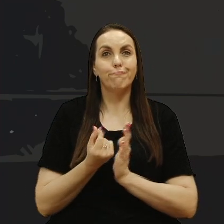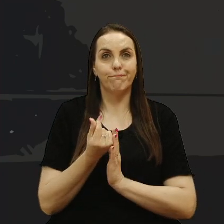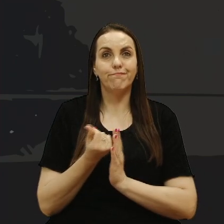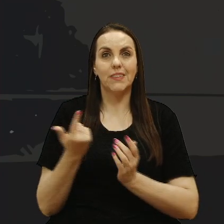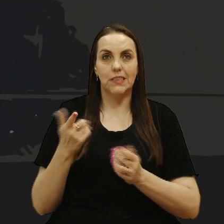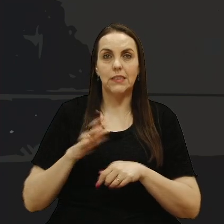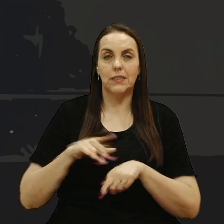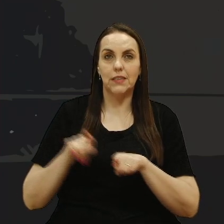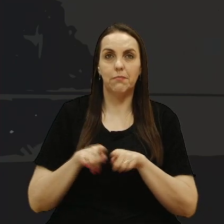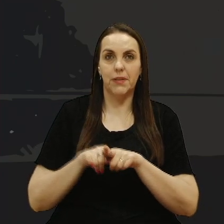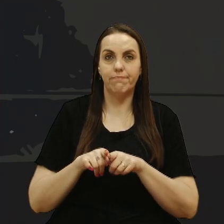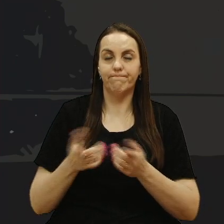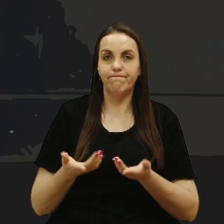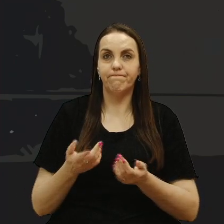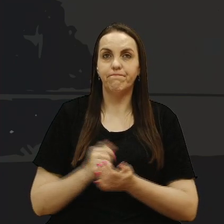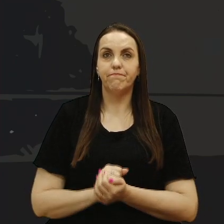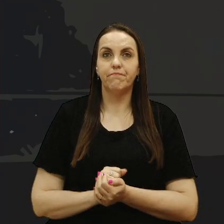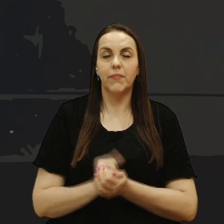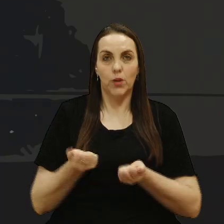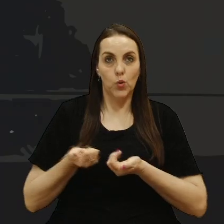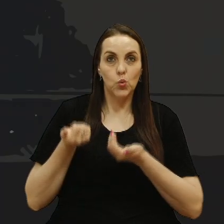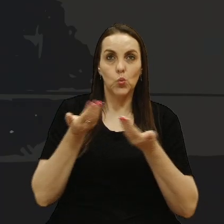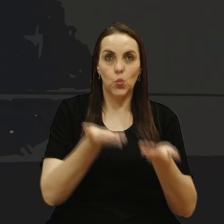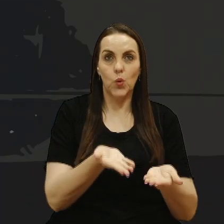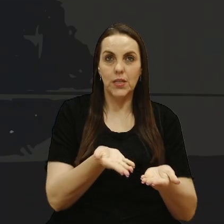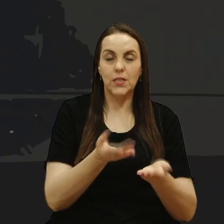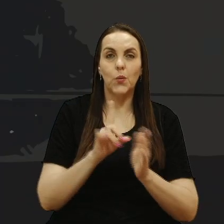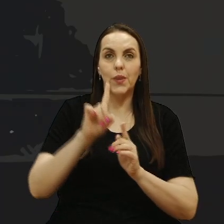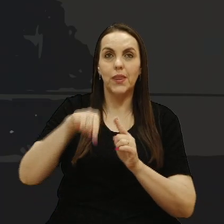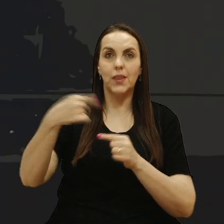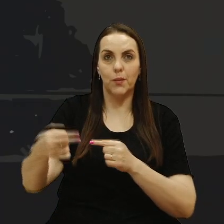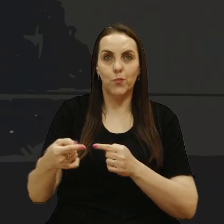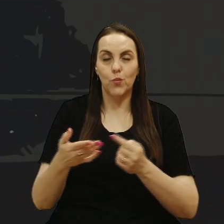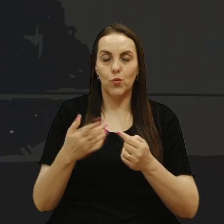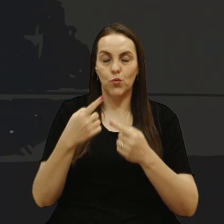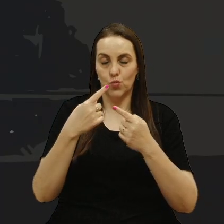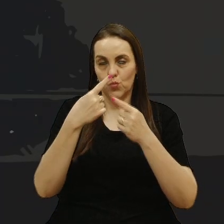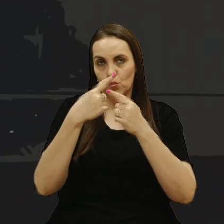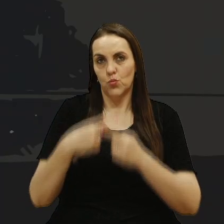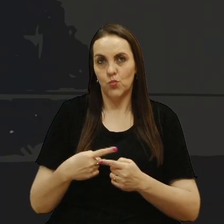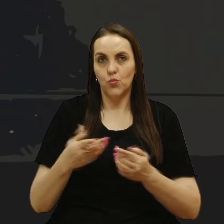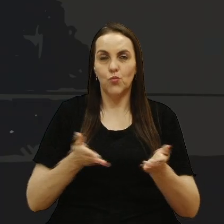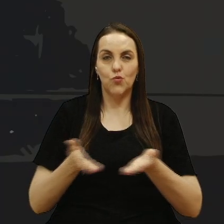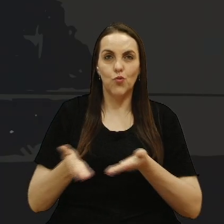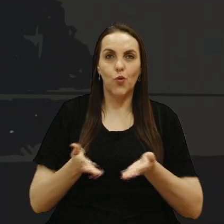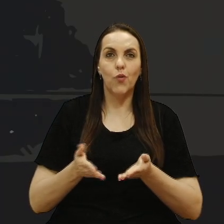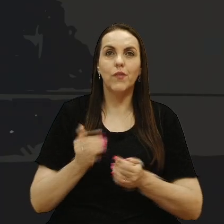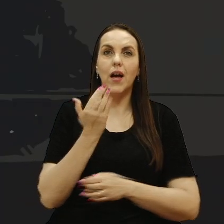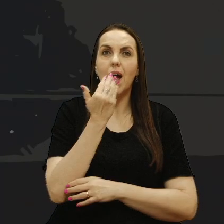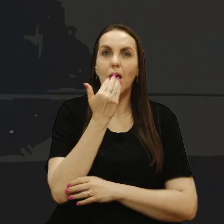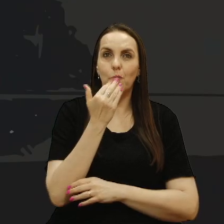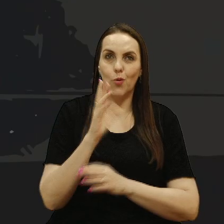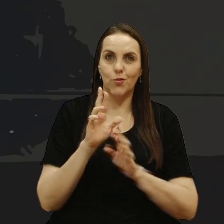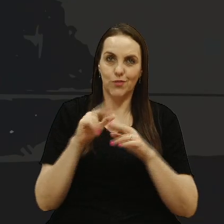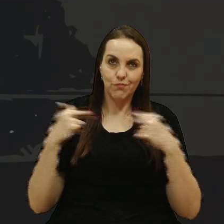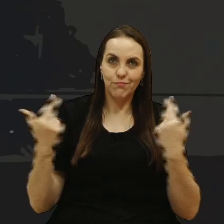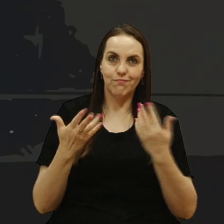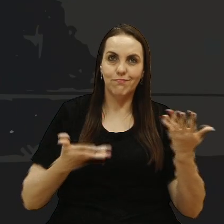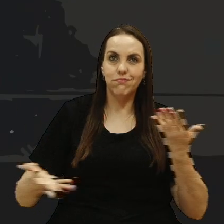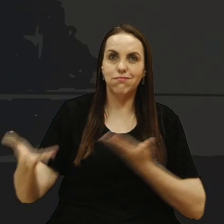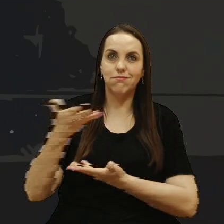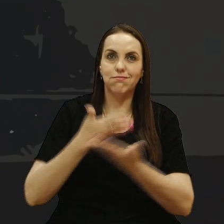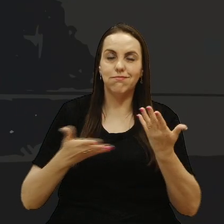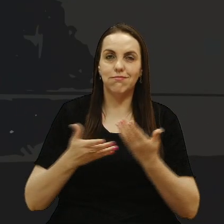essa cesta básica e, após o jogo, vai ter um almoço de confraternização, na qual nós iremos entregar